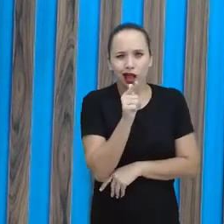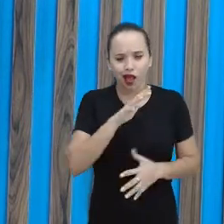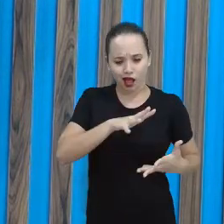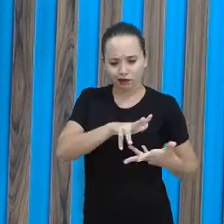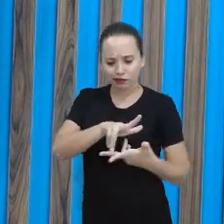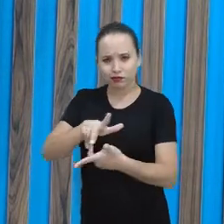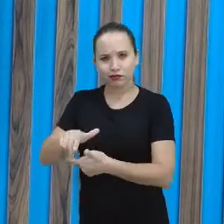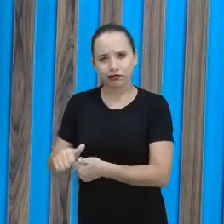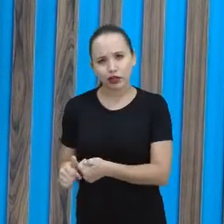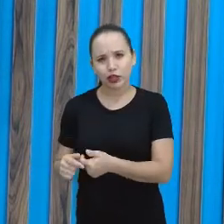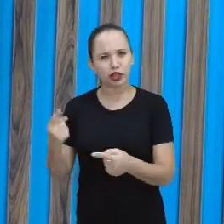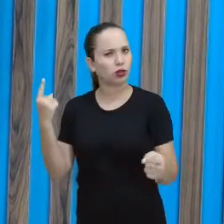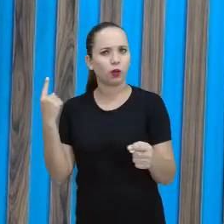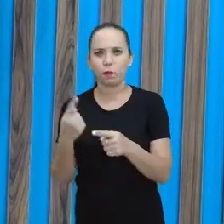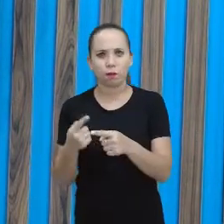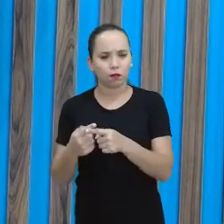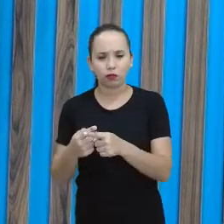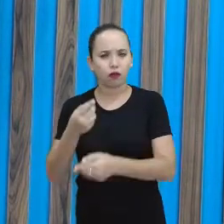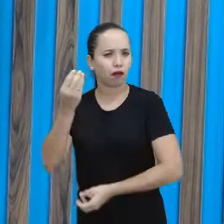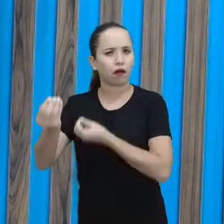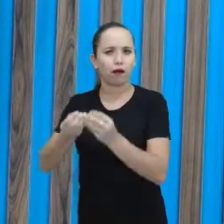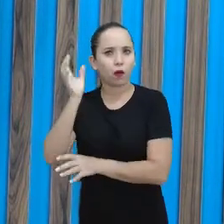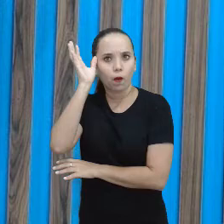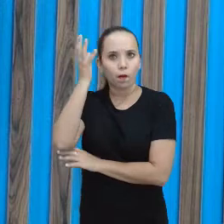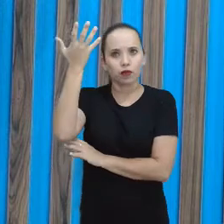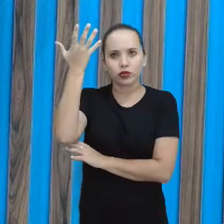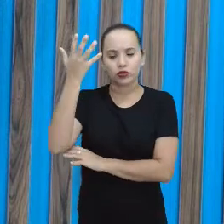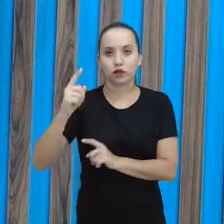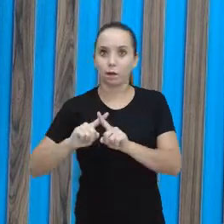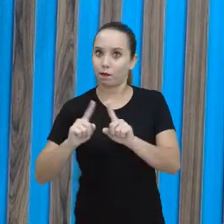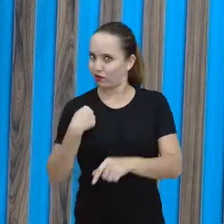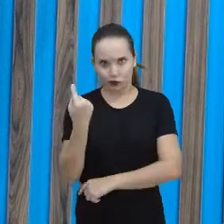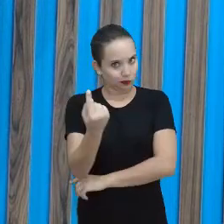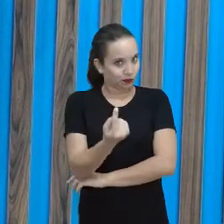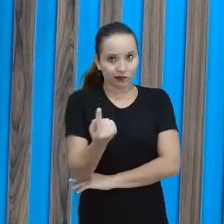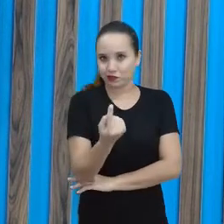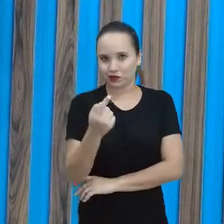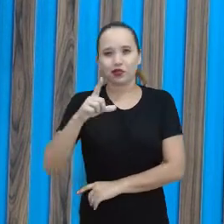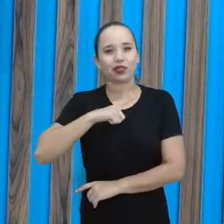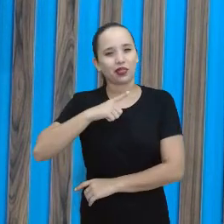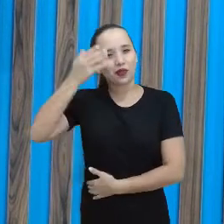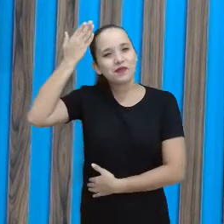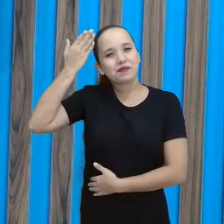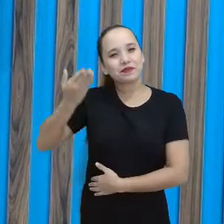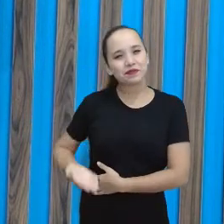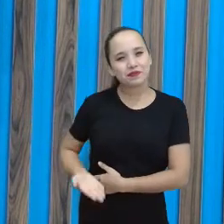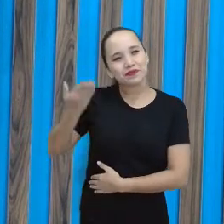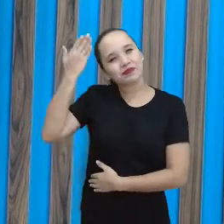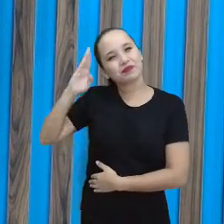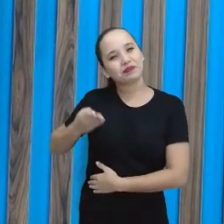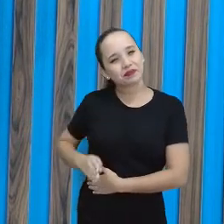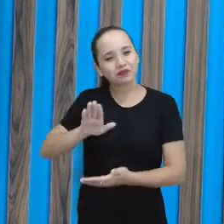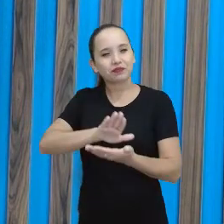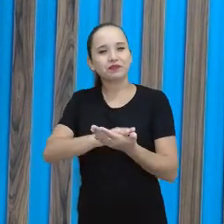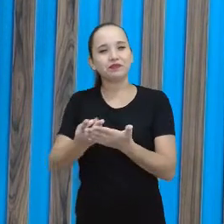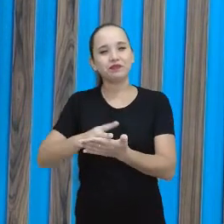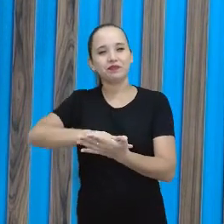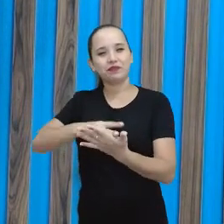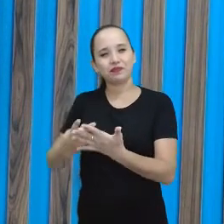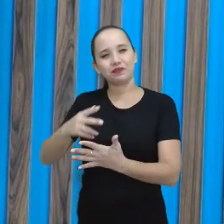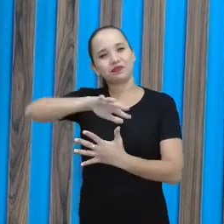causas, consequências e soluções. Mas eu não estou aqui sozinha, né? Brielle está aqui comigo, fazendo